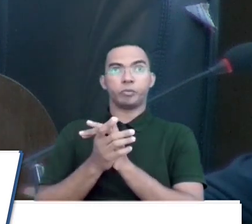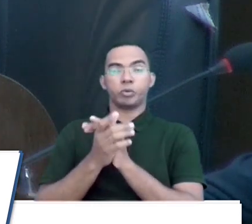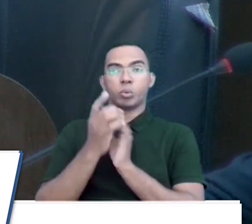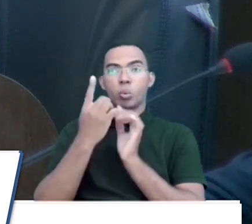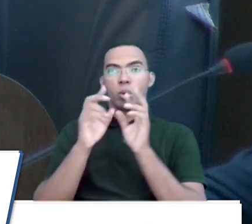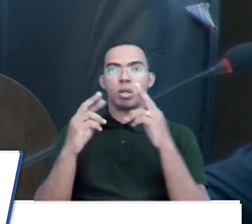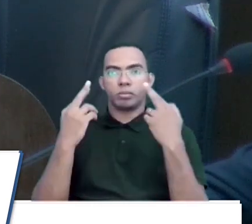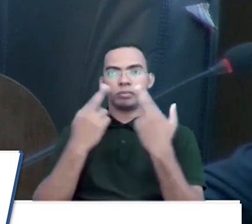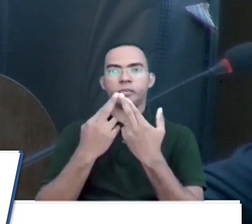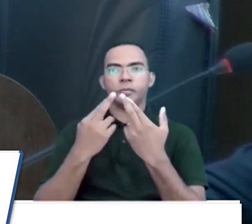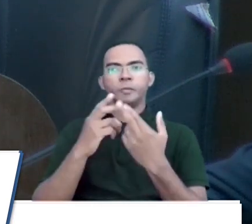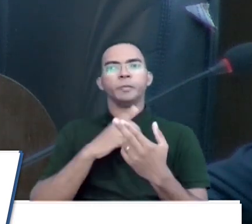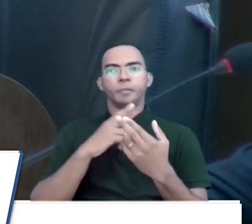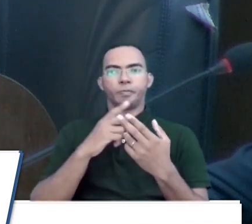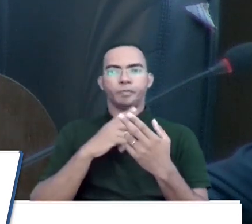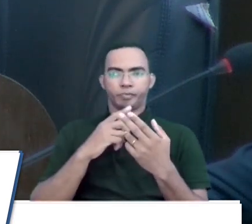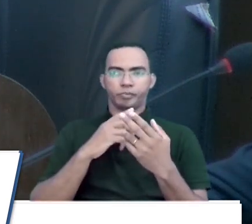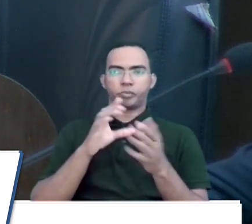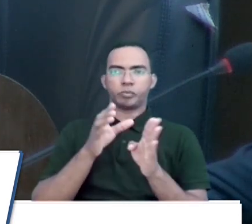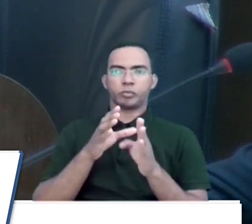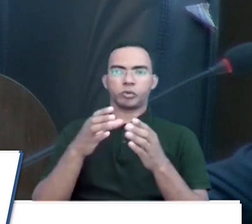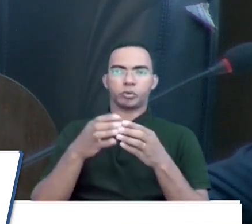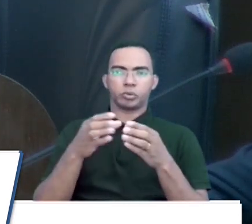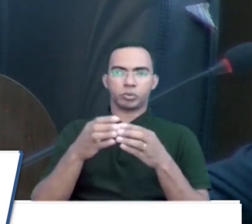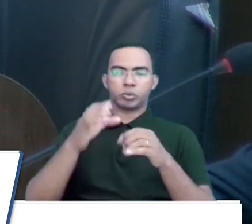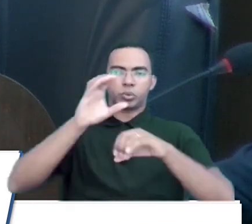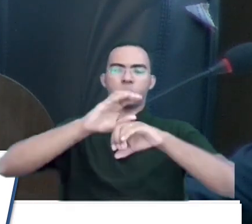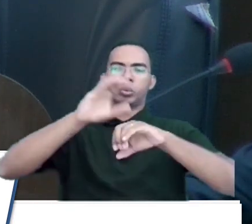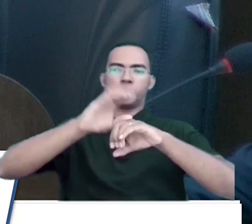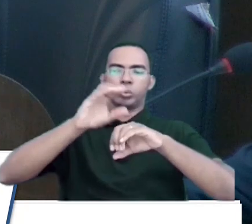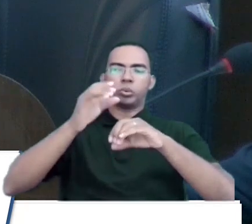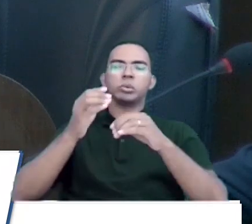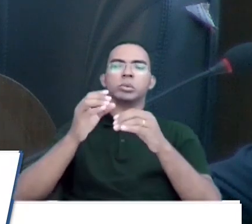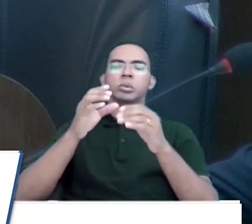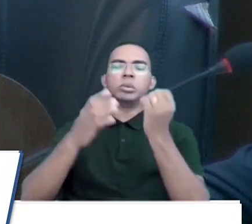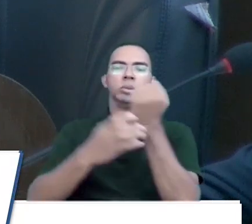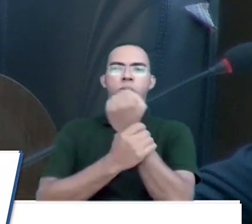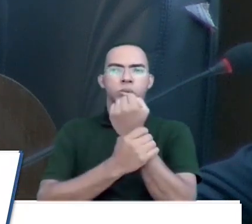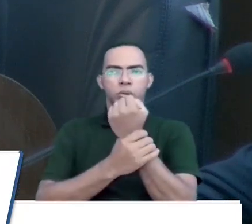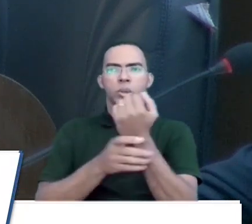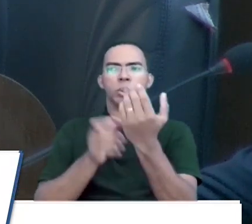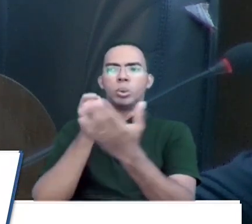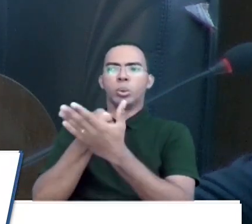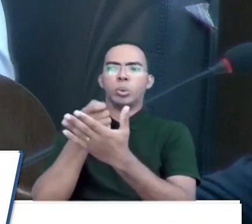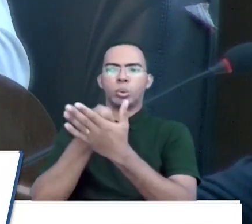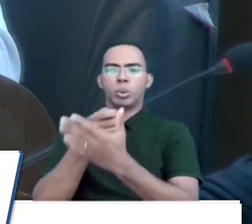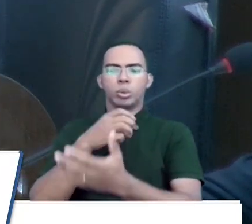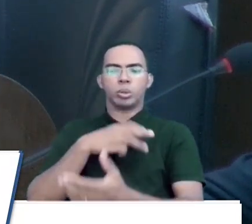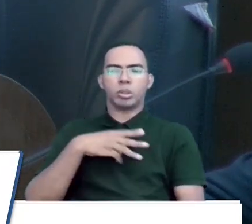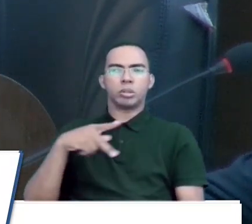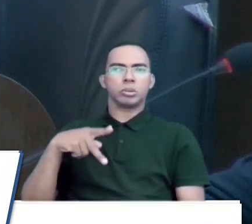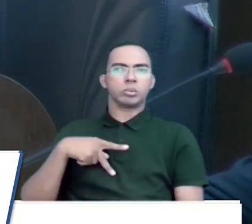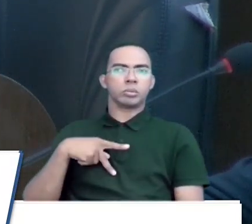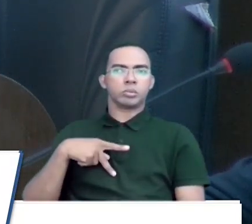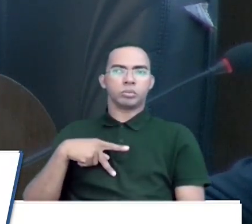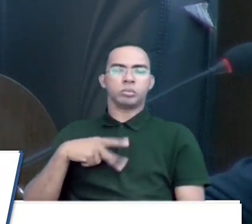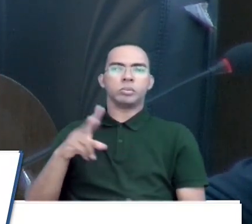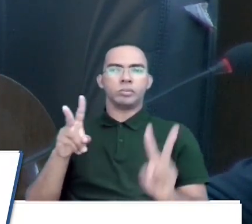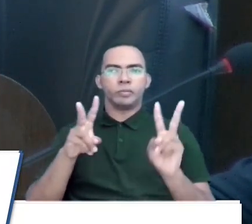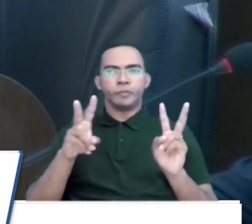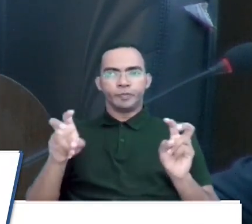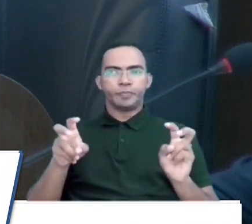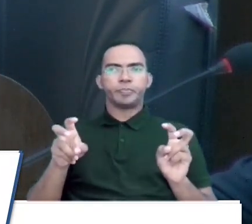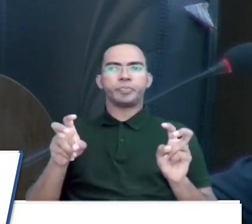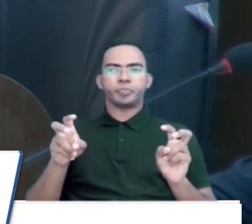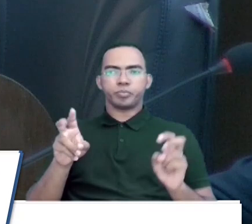que teve no Conselho Municipal de Segurança, que eu participei, eu até cobrei o Ministério Público na questão do